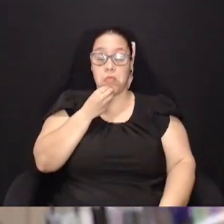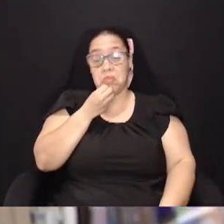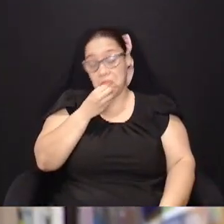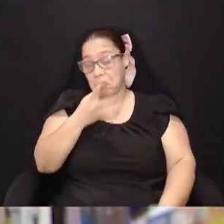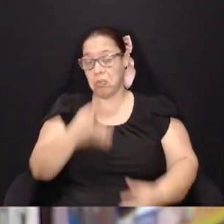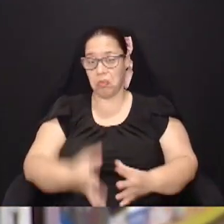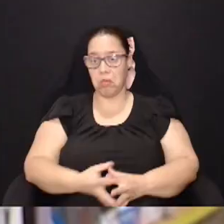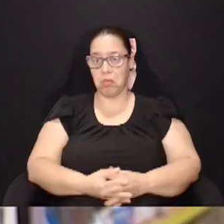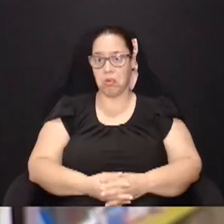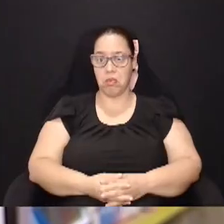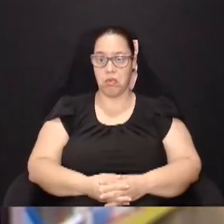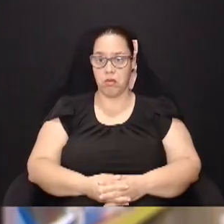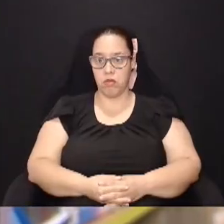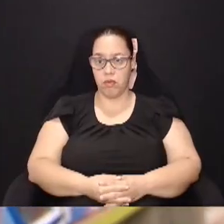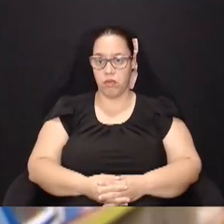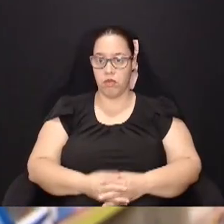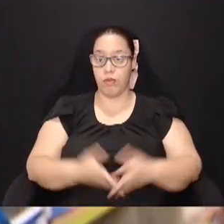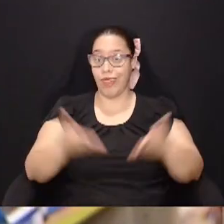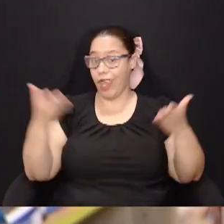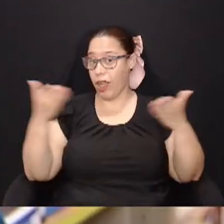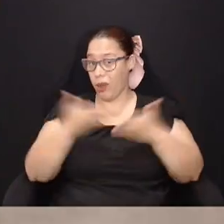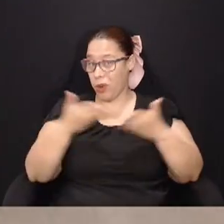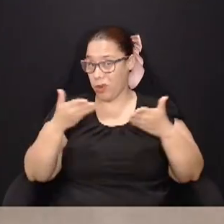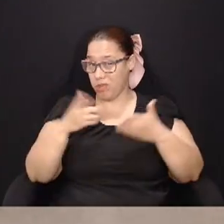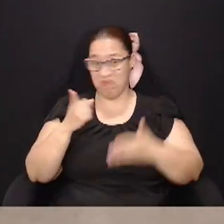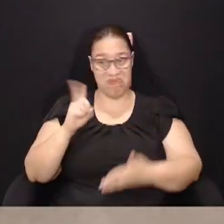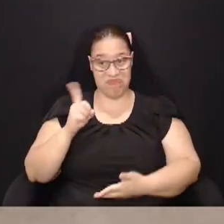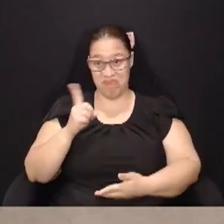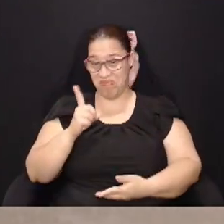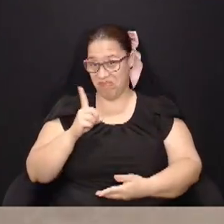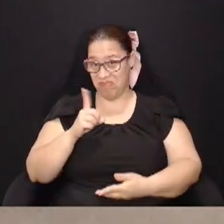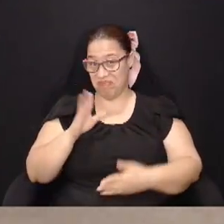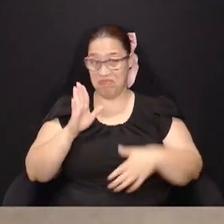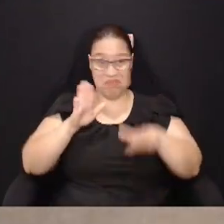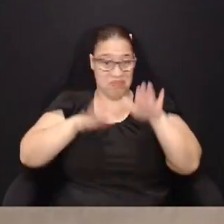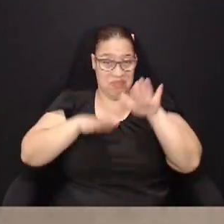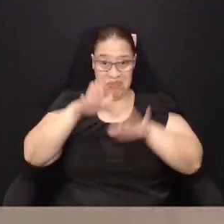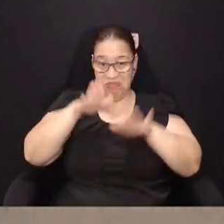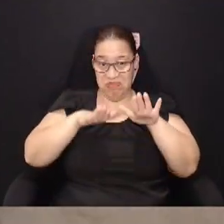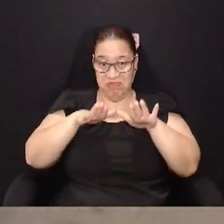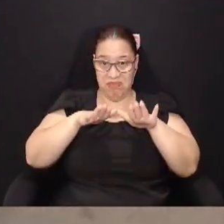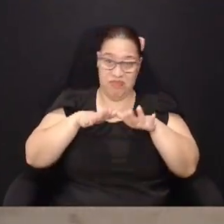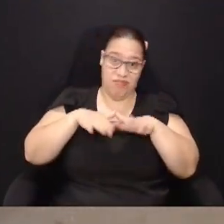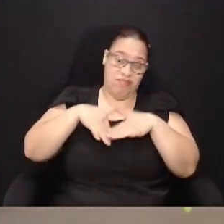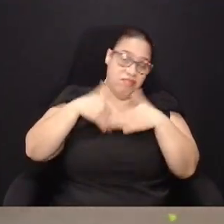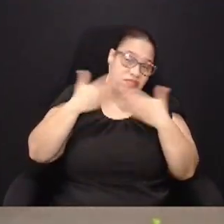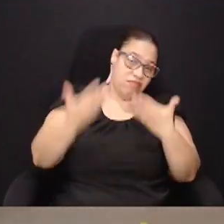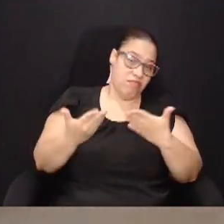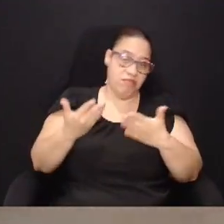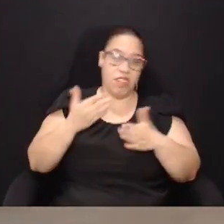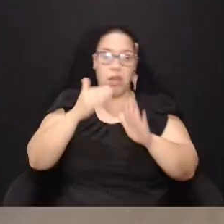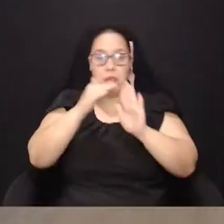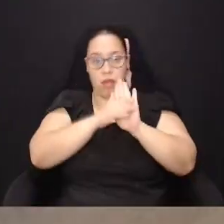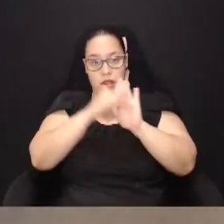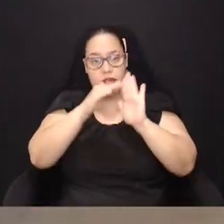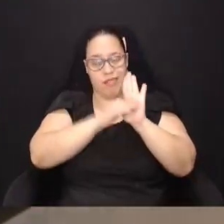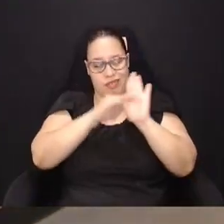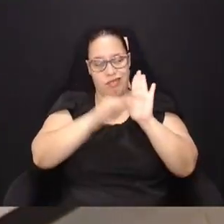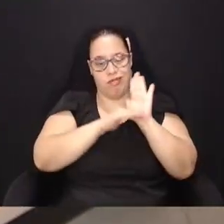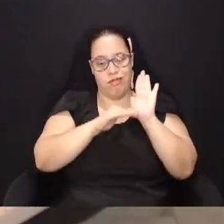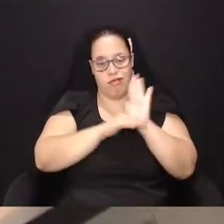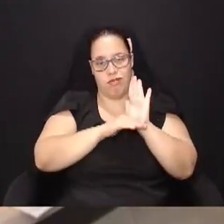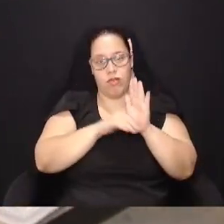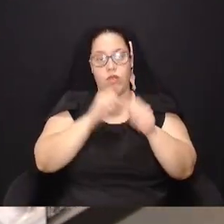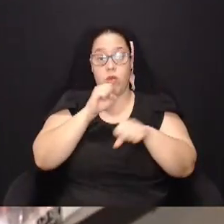desconto. Agora, se não compensar, aí a coisa é mesmo parcelar. Uma dica que eu dou,